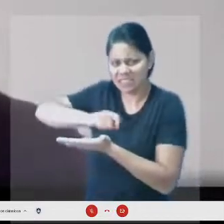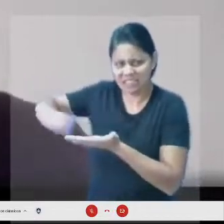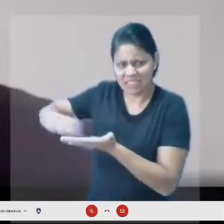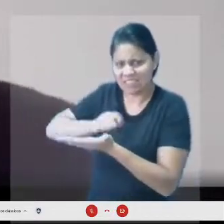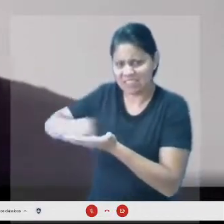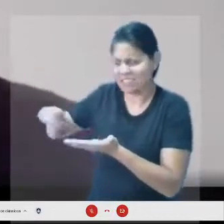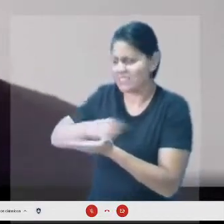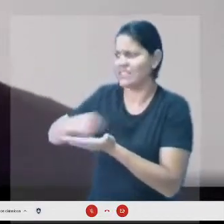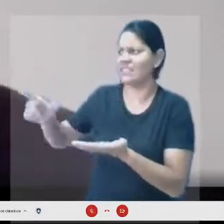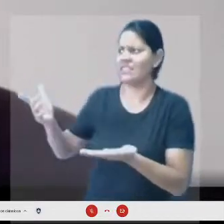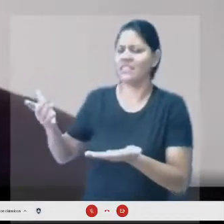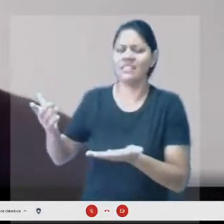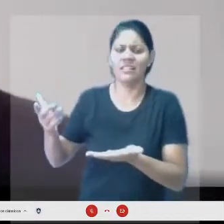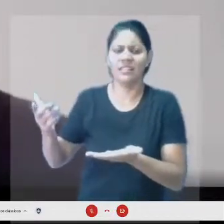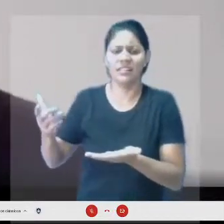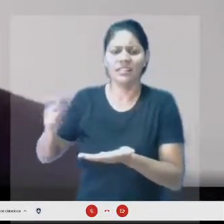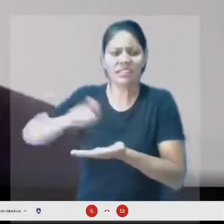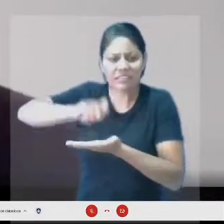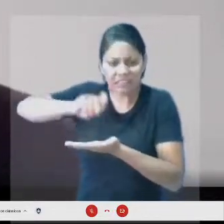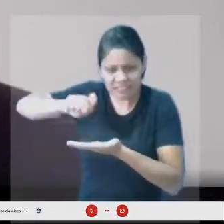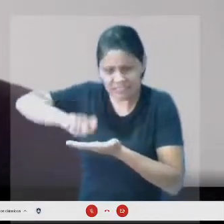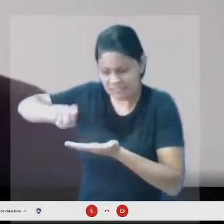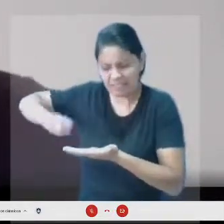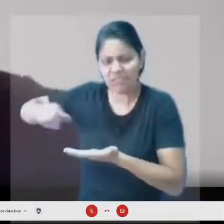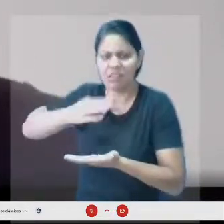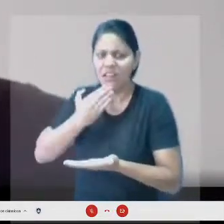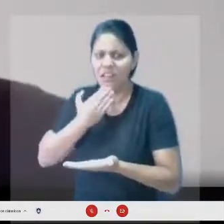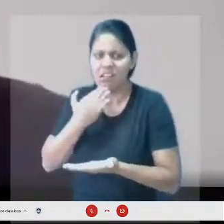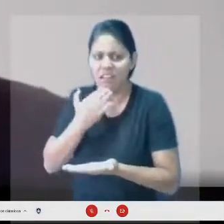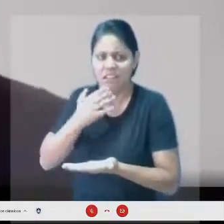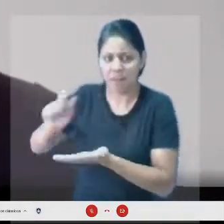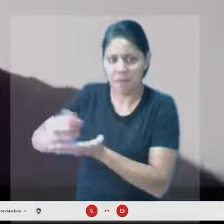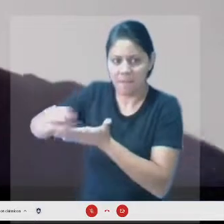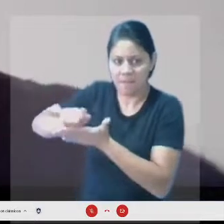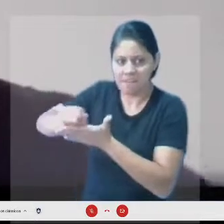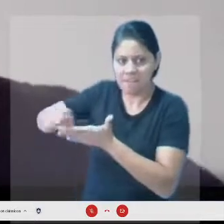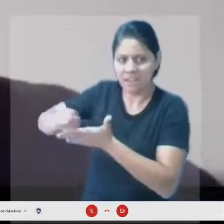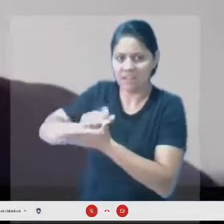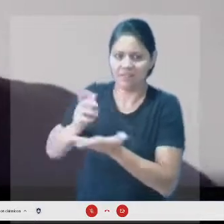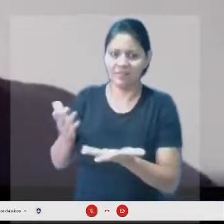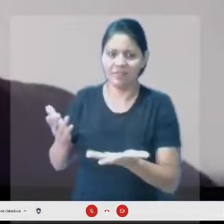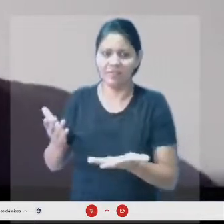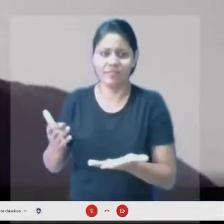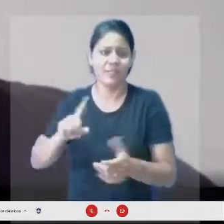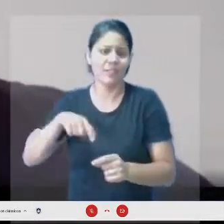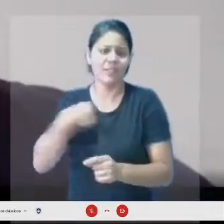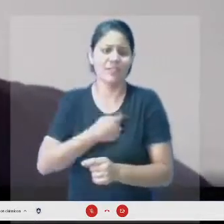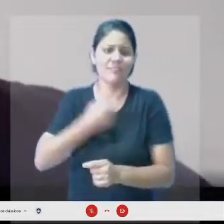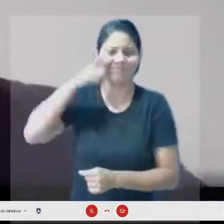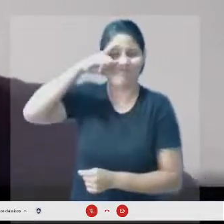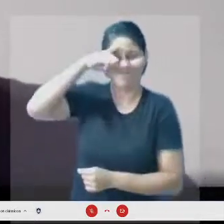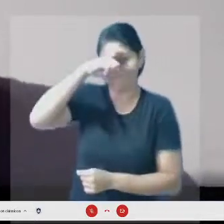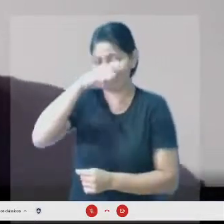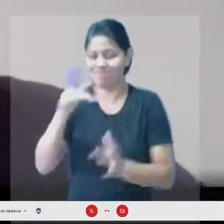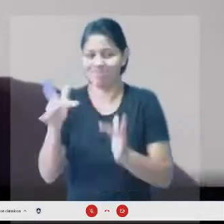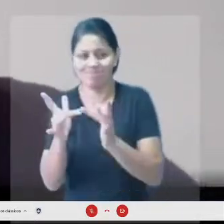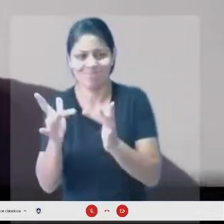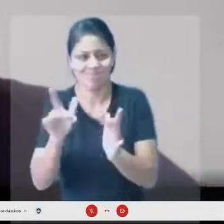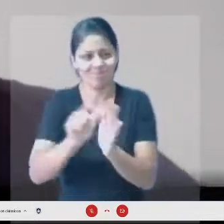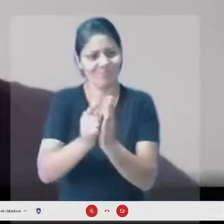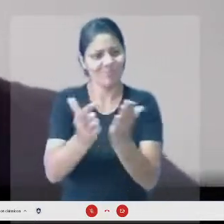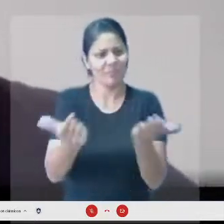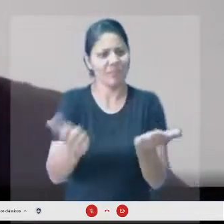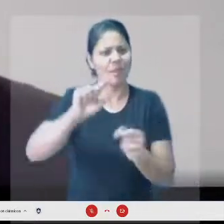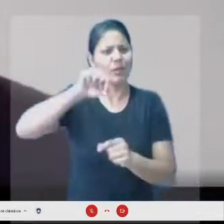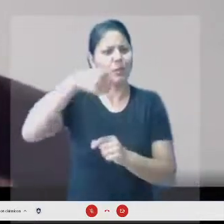as pessoas tinha escrevido naquele livro e depois apagado, né? Então a gente tinha toda aquela dificuldade. Depois eu